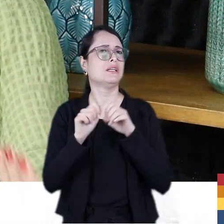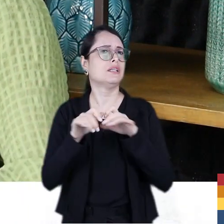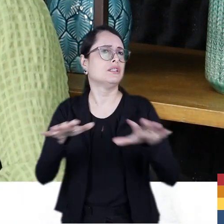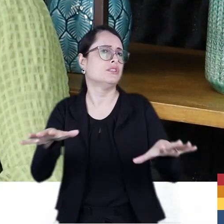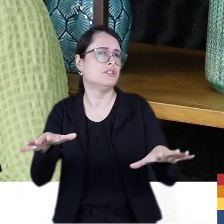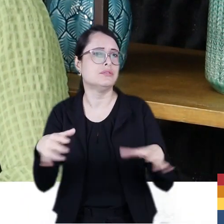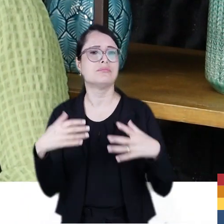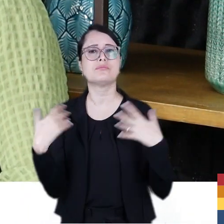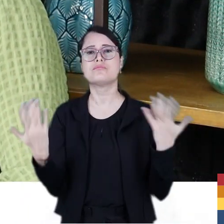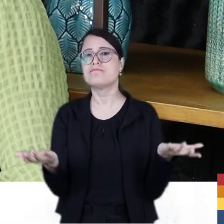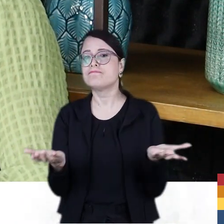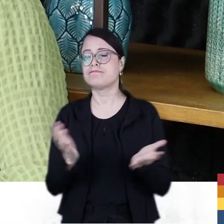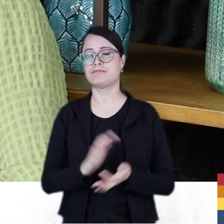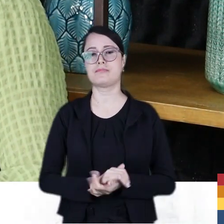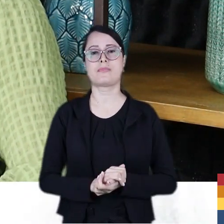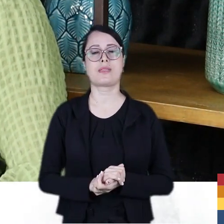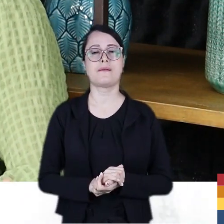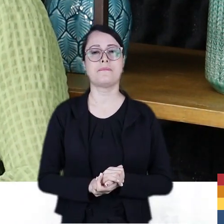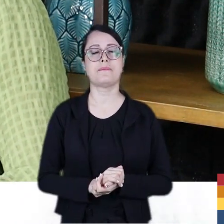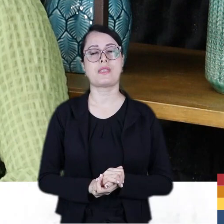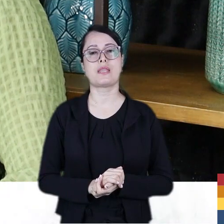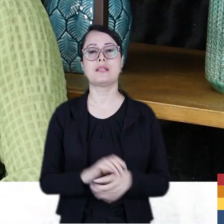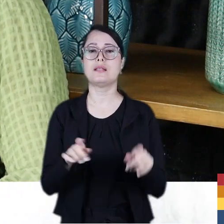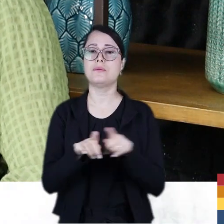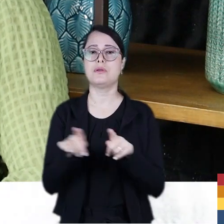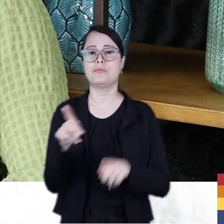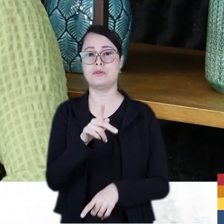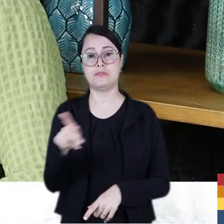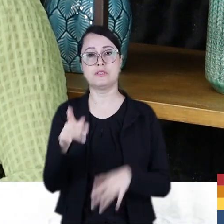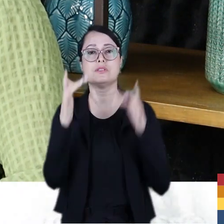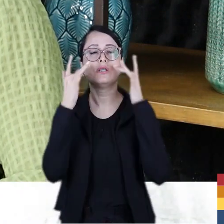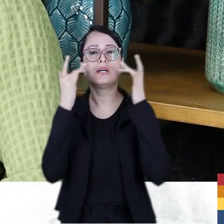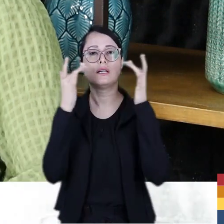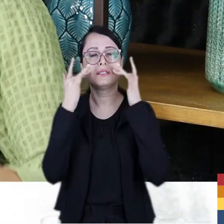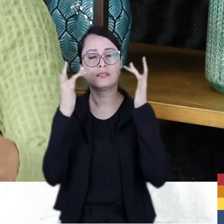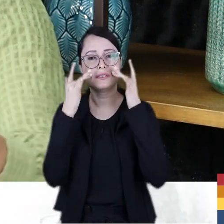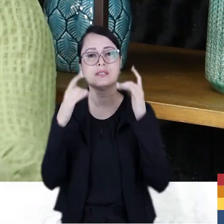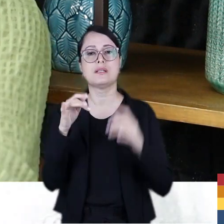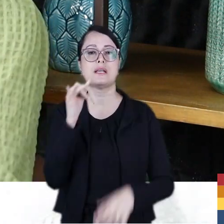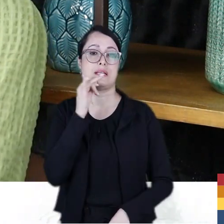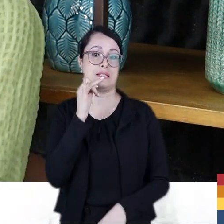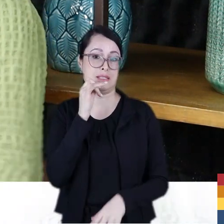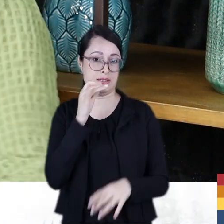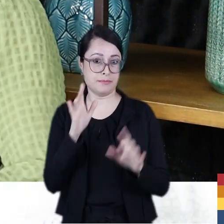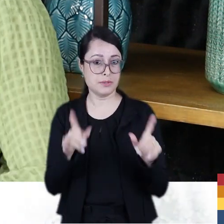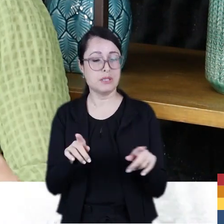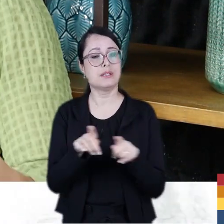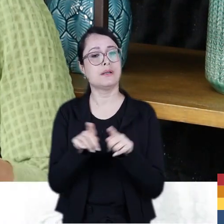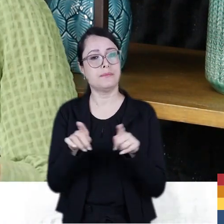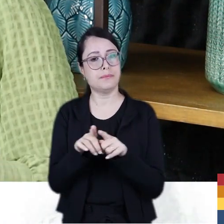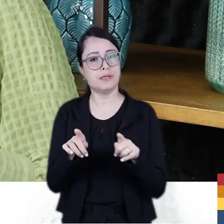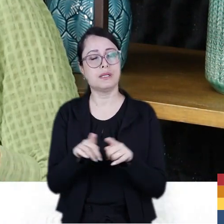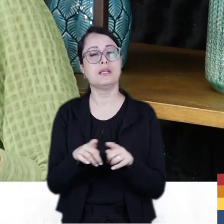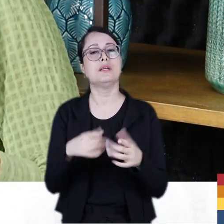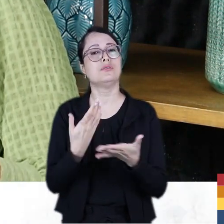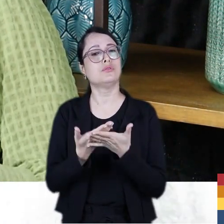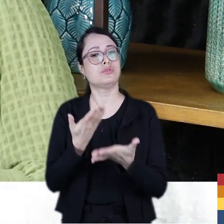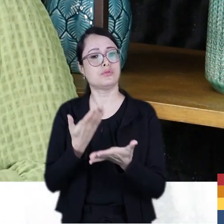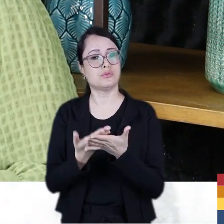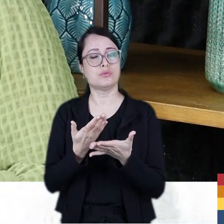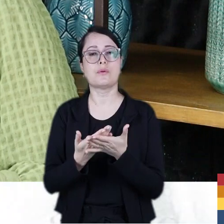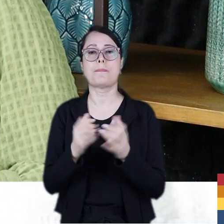abordagem dessa temática, ele venha falar de ética, né, ou um professor de língua portuguesa que possa